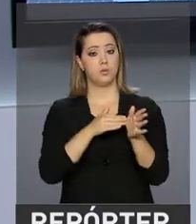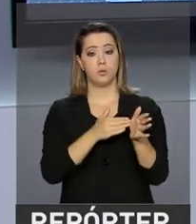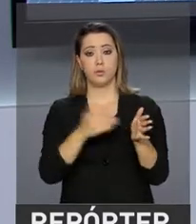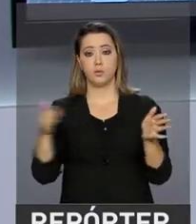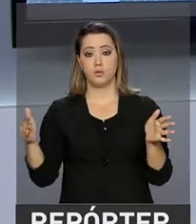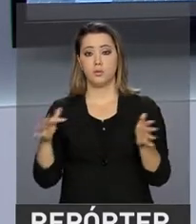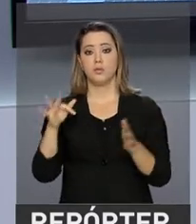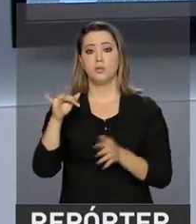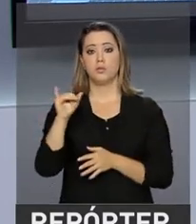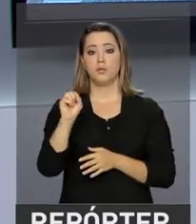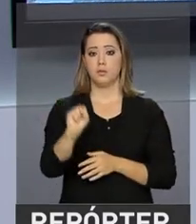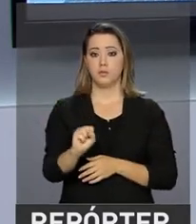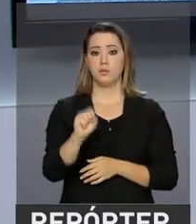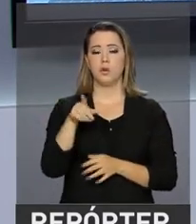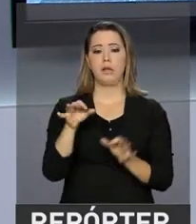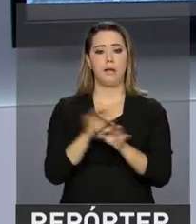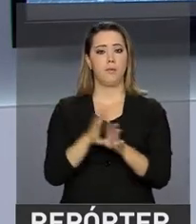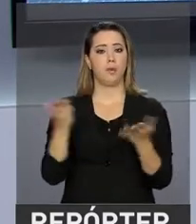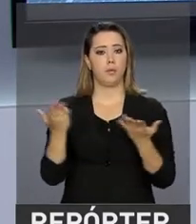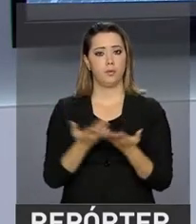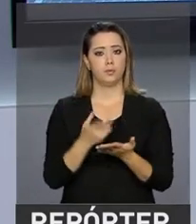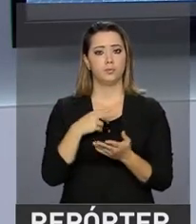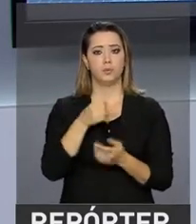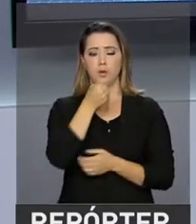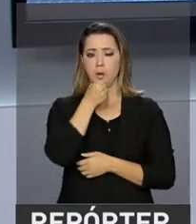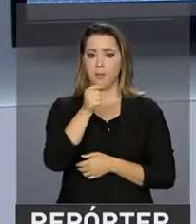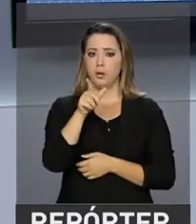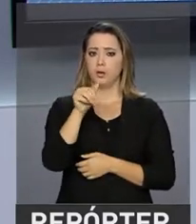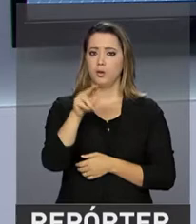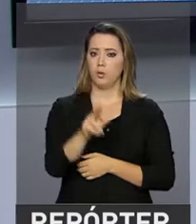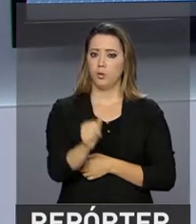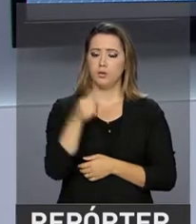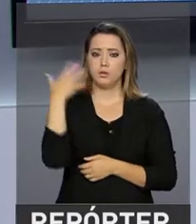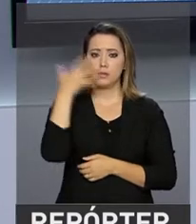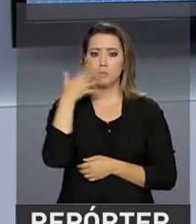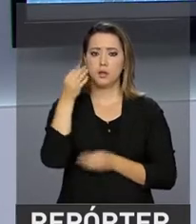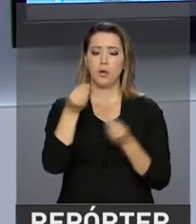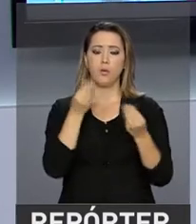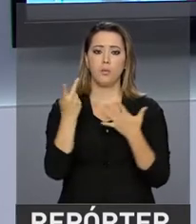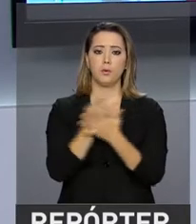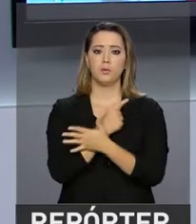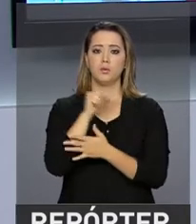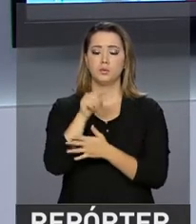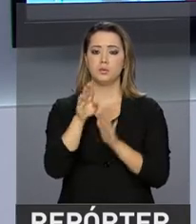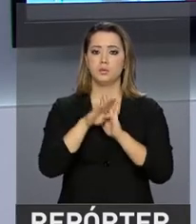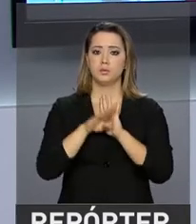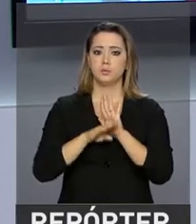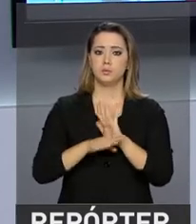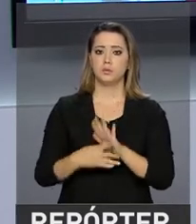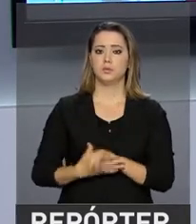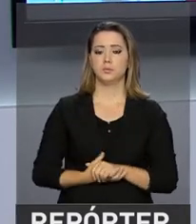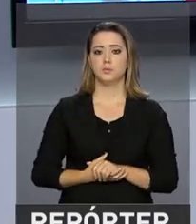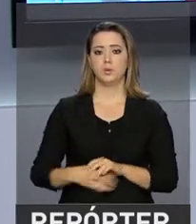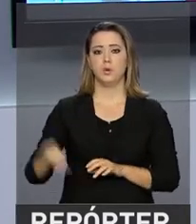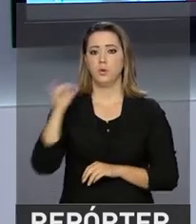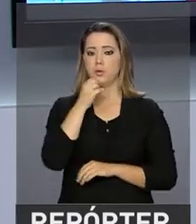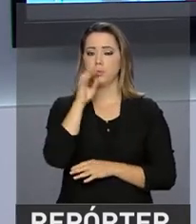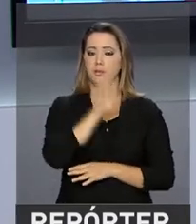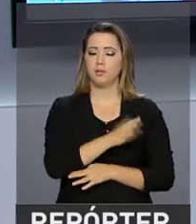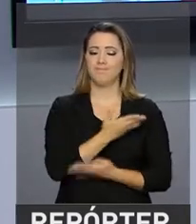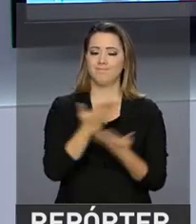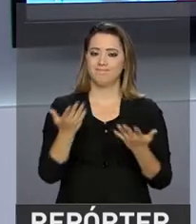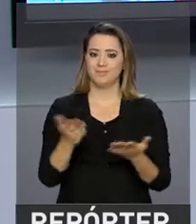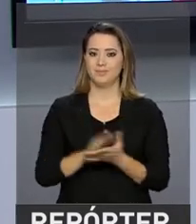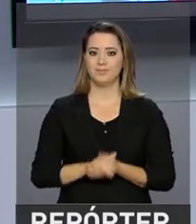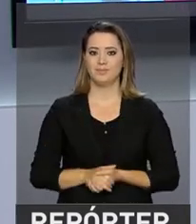estudantil fies termina hoje a repórter lo na cara explica pra gente como funcionam esses programas o lagoano boa tarde